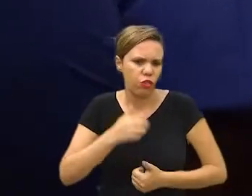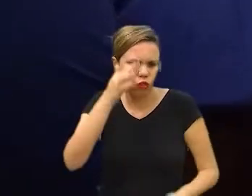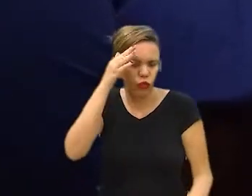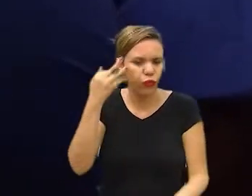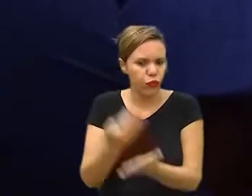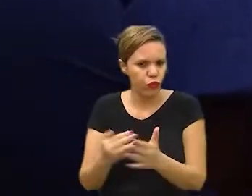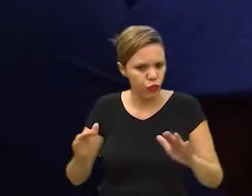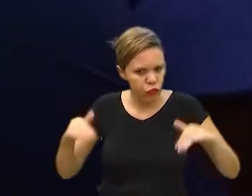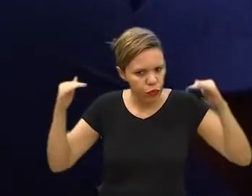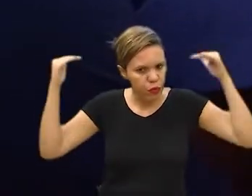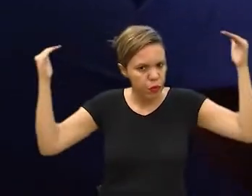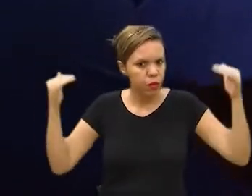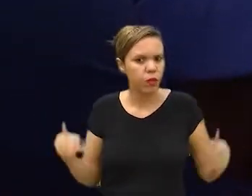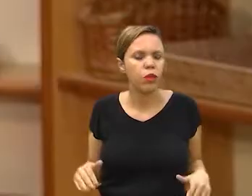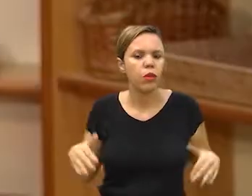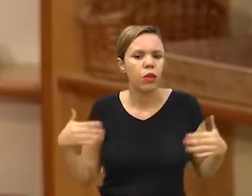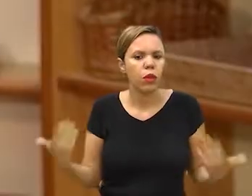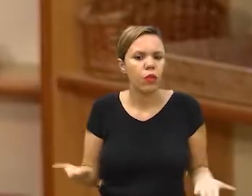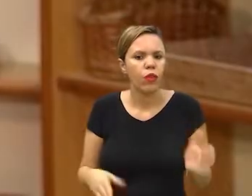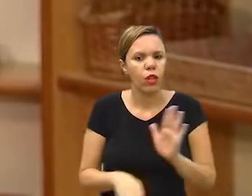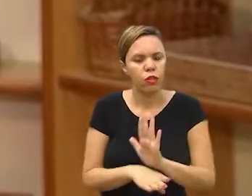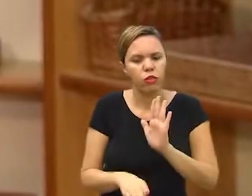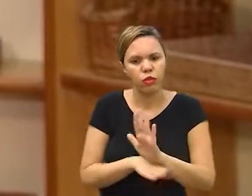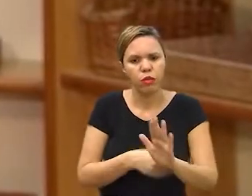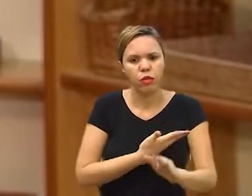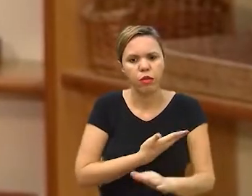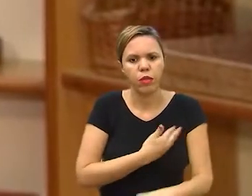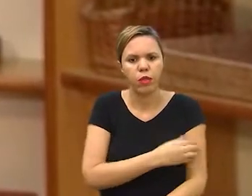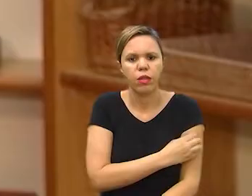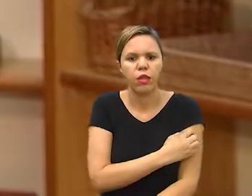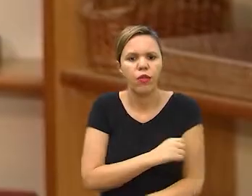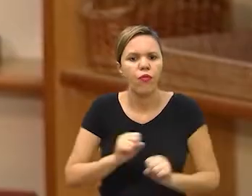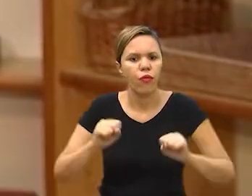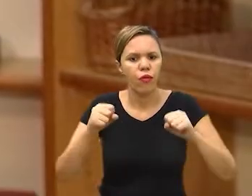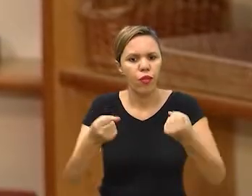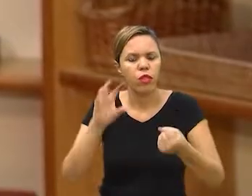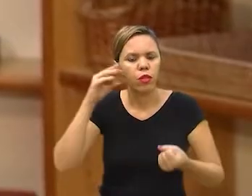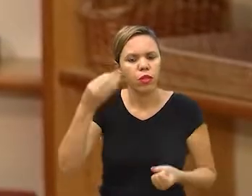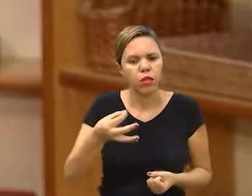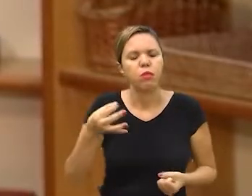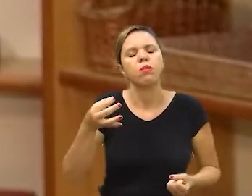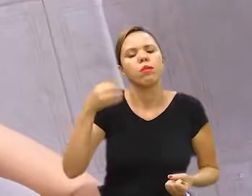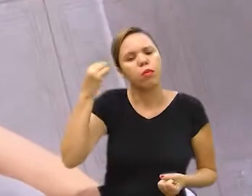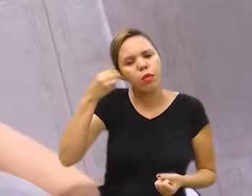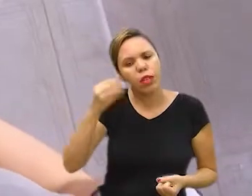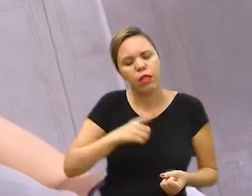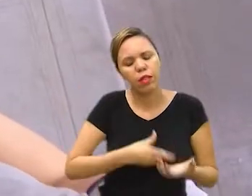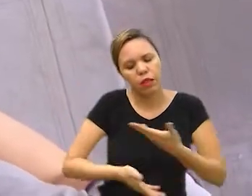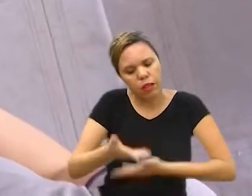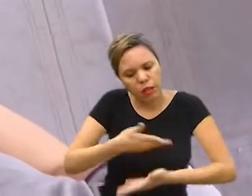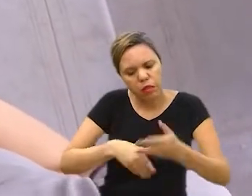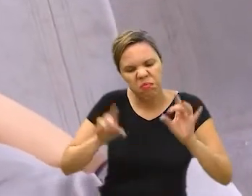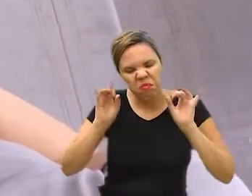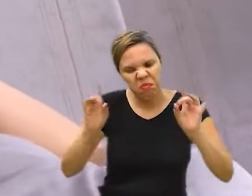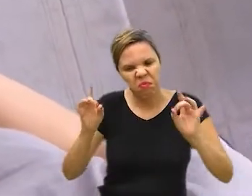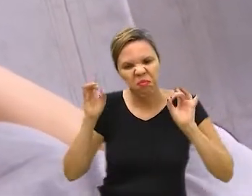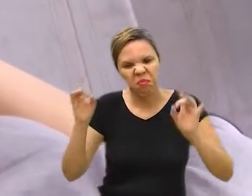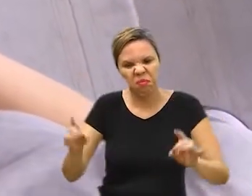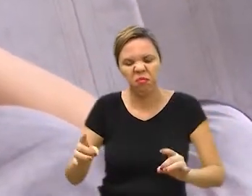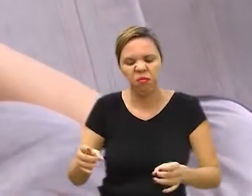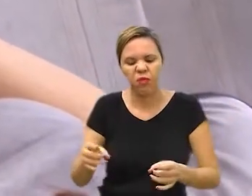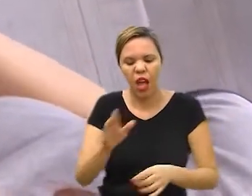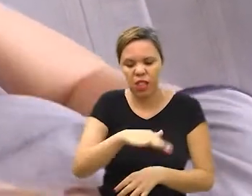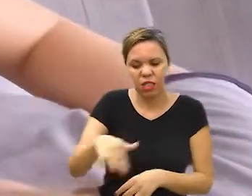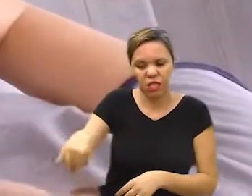fica elevada. E quando eles vão ajudar um amigo, eles reforçam o conhecimento que eles têm. Então essa troca é muito rica. Eles percebem